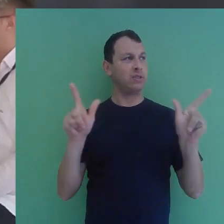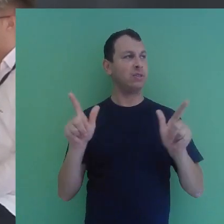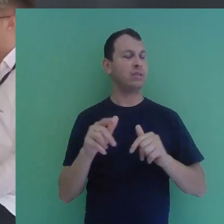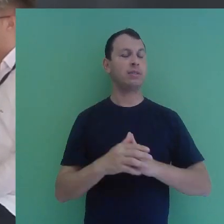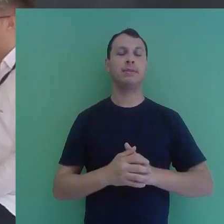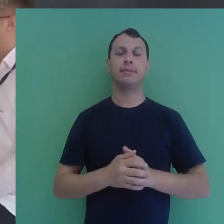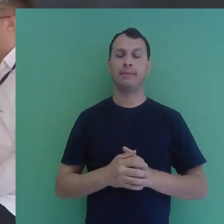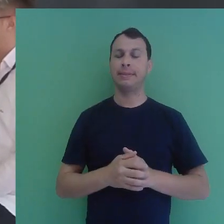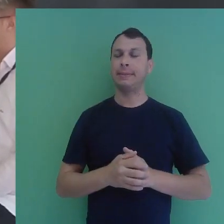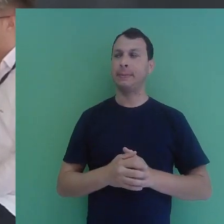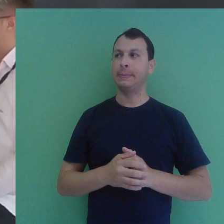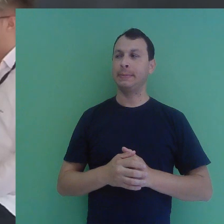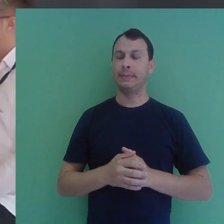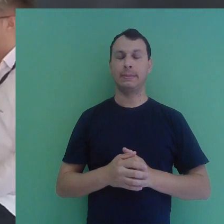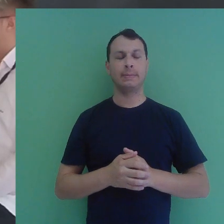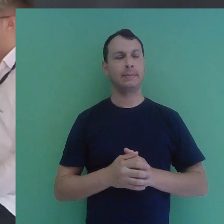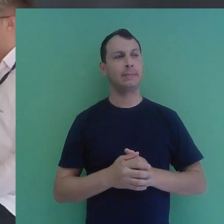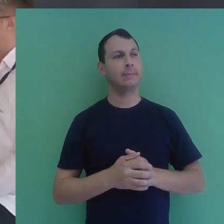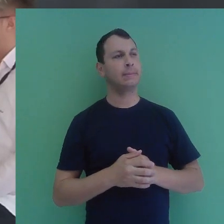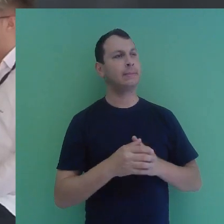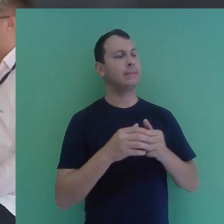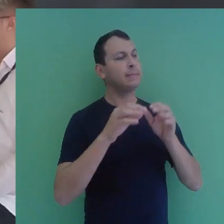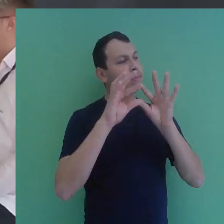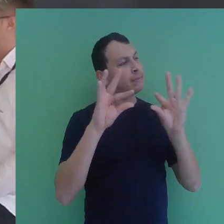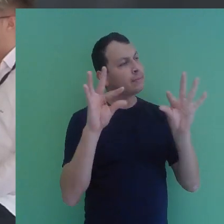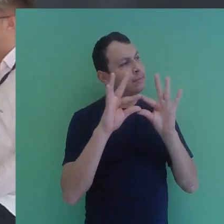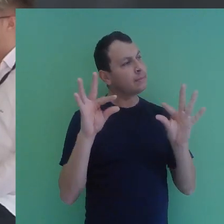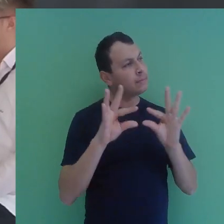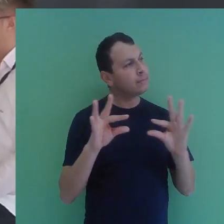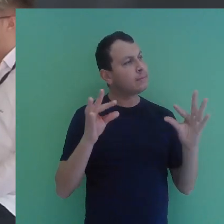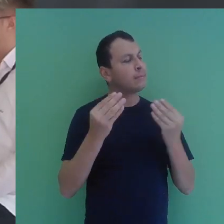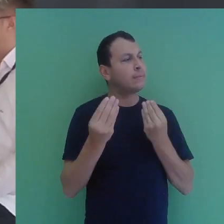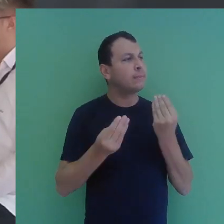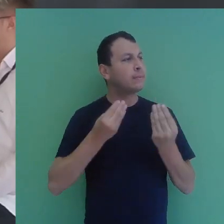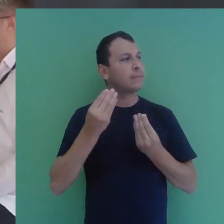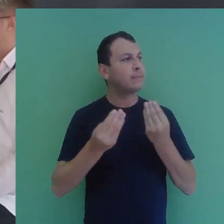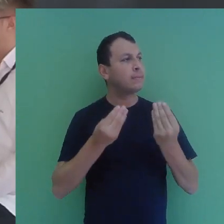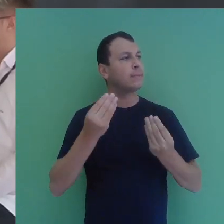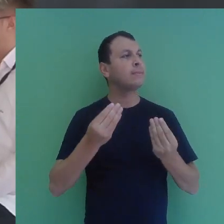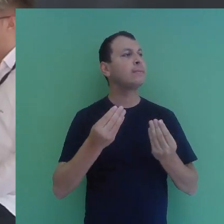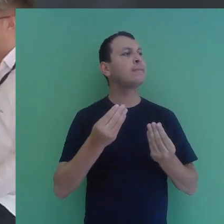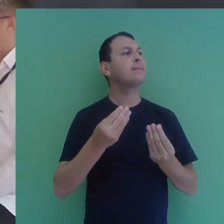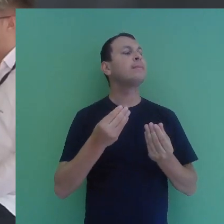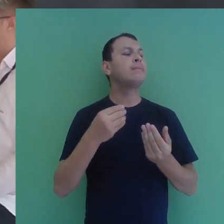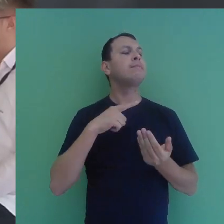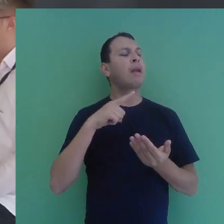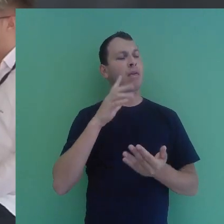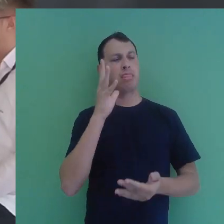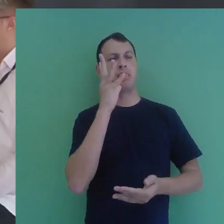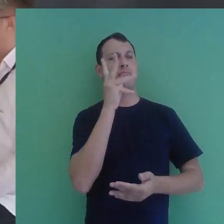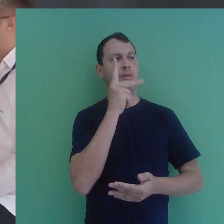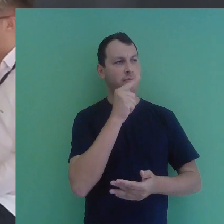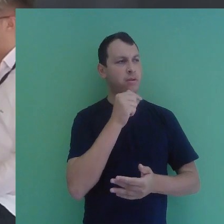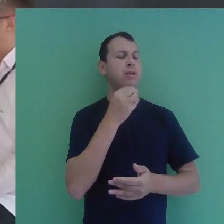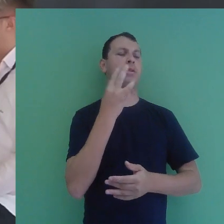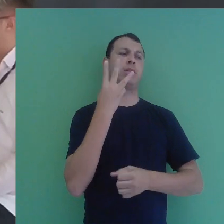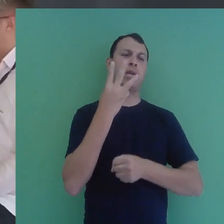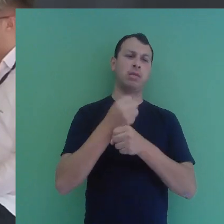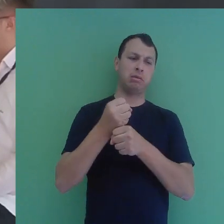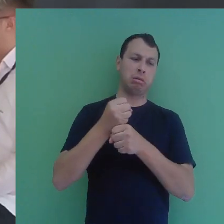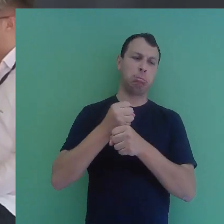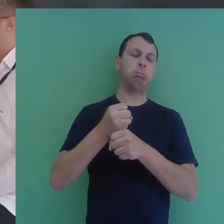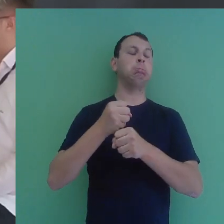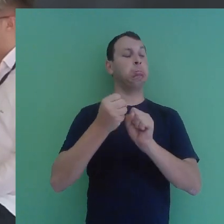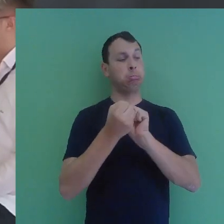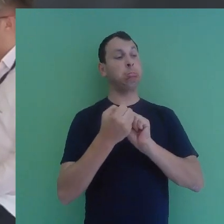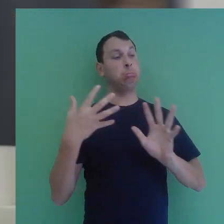tipo, a própria gramática, né? A própria estrutura de frases e tudo. Então, tipo, demora para se tornar fluente justamente